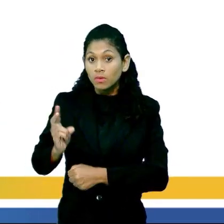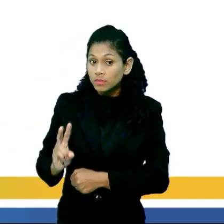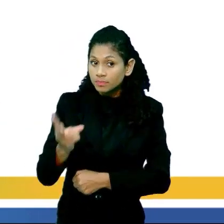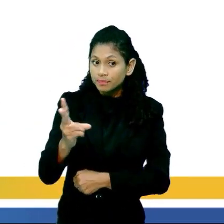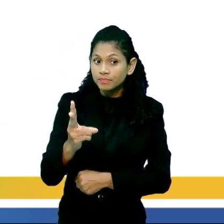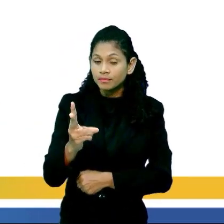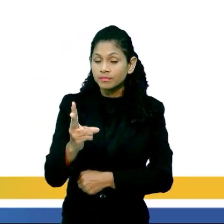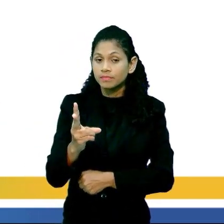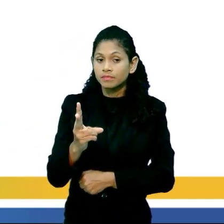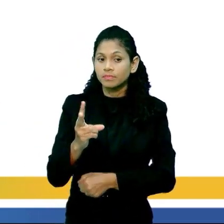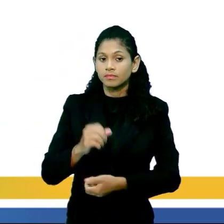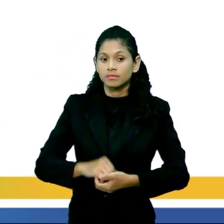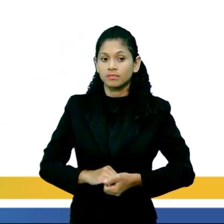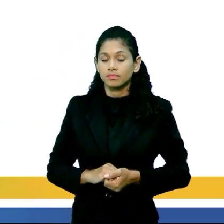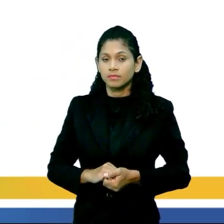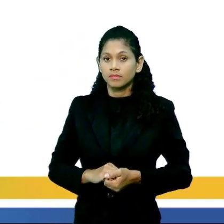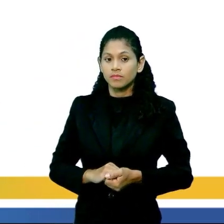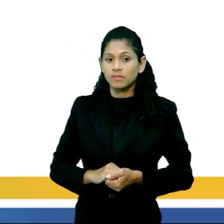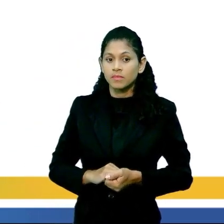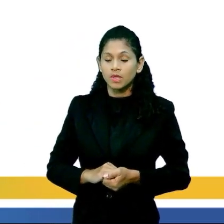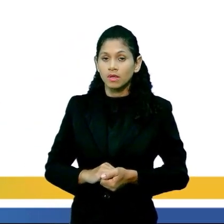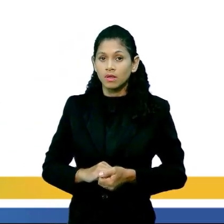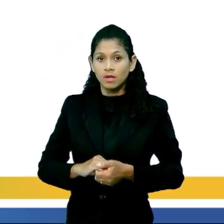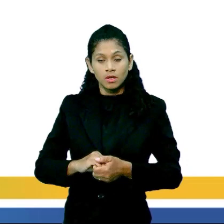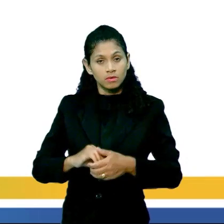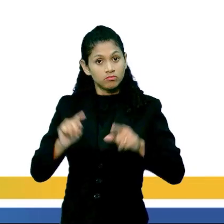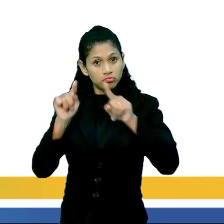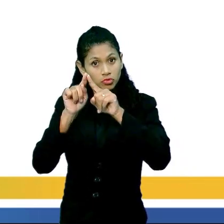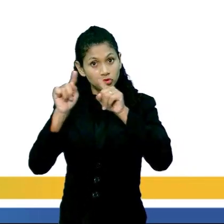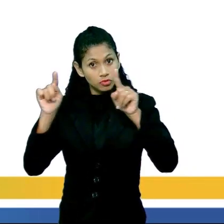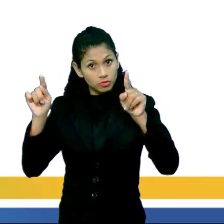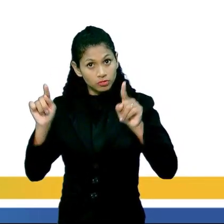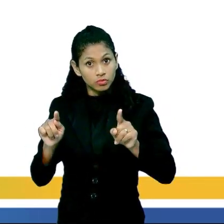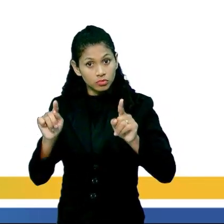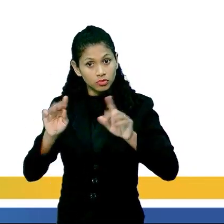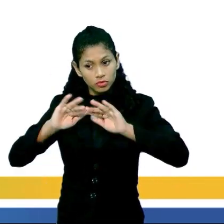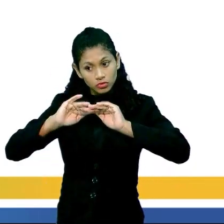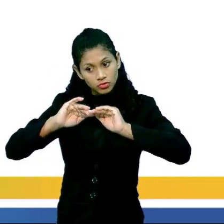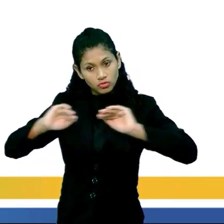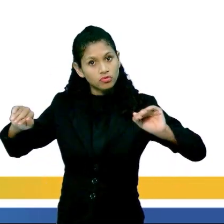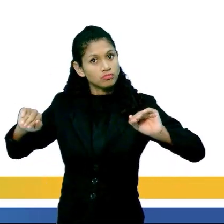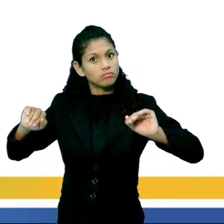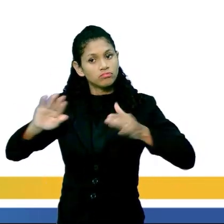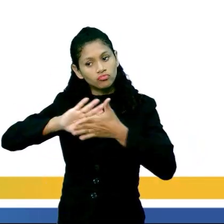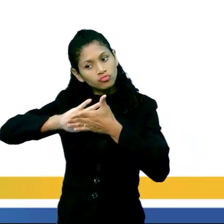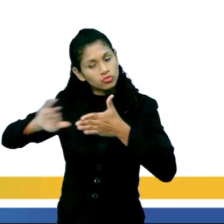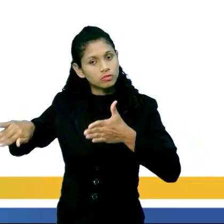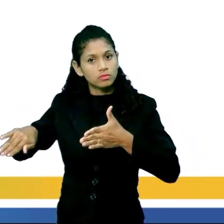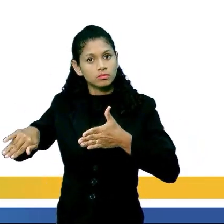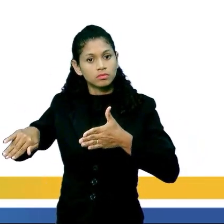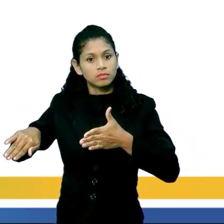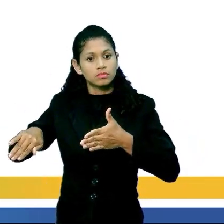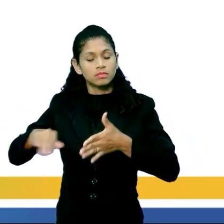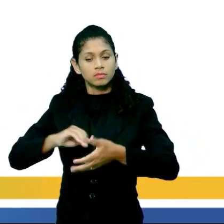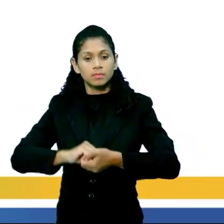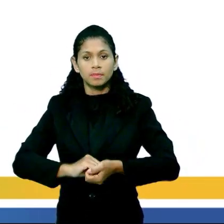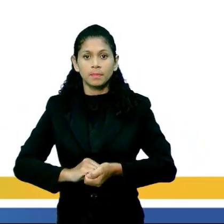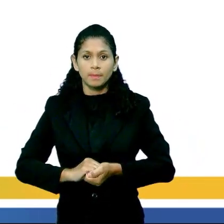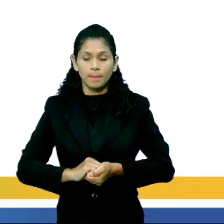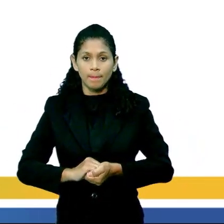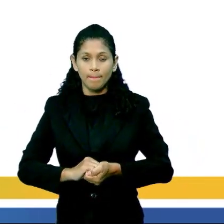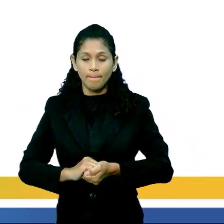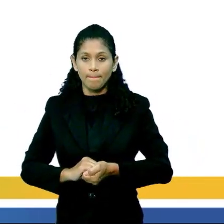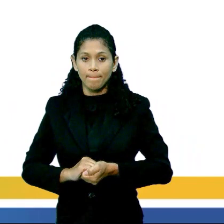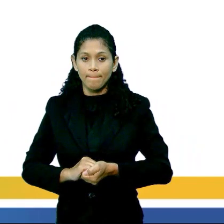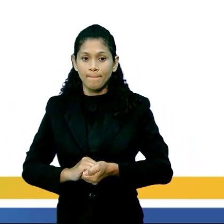Continuando, lá embaixo. Vamos eliminando os parênteses, agora eliminamos o colchete, tá? Desculpa, eliminamos os colchetes, vamos